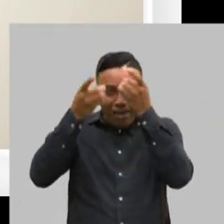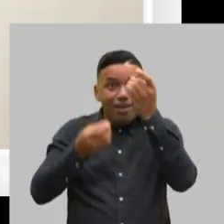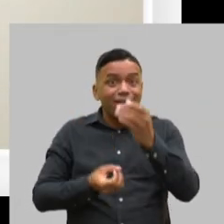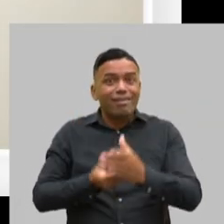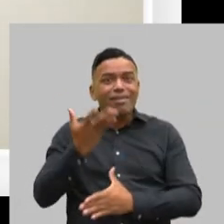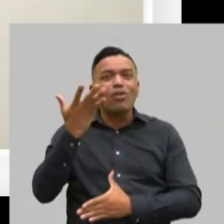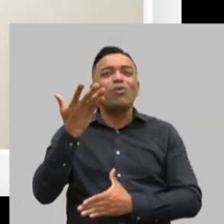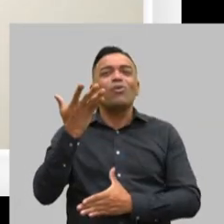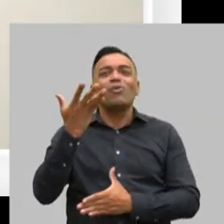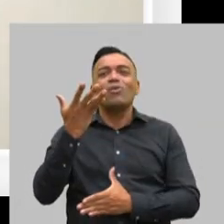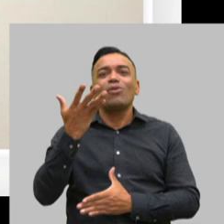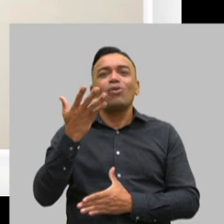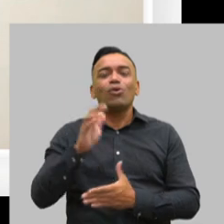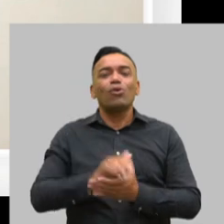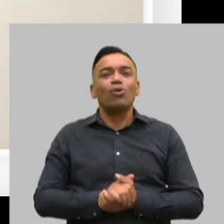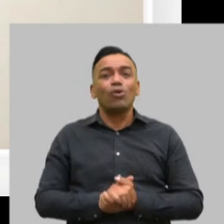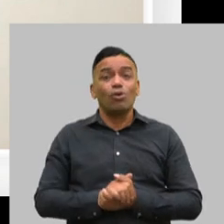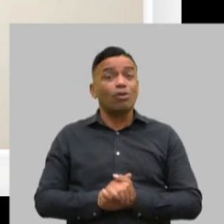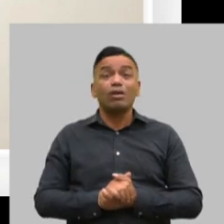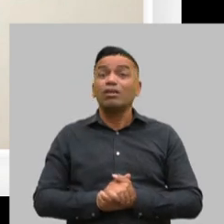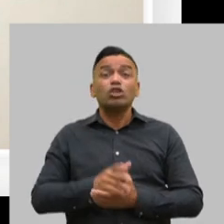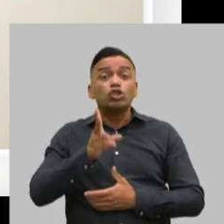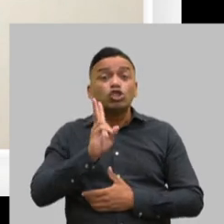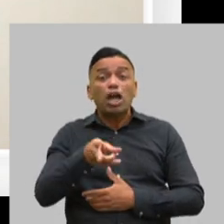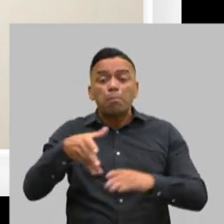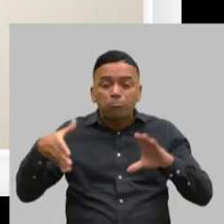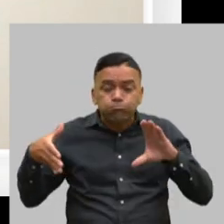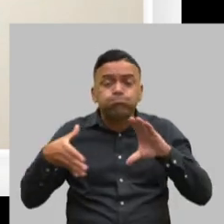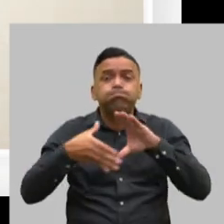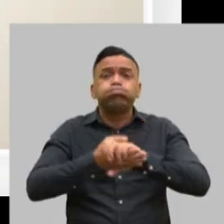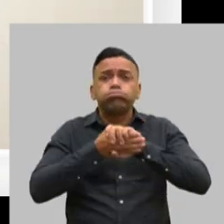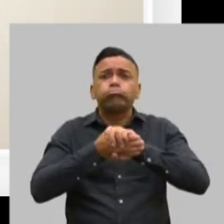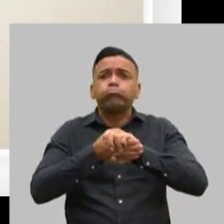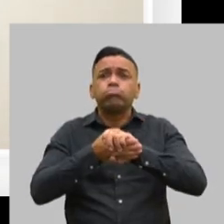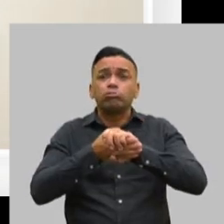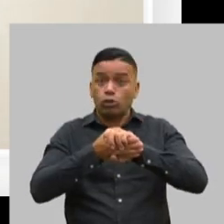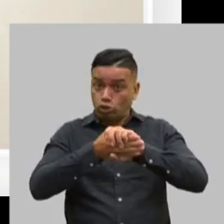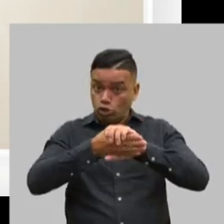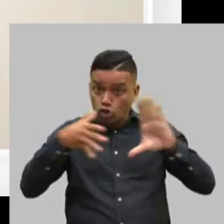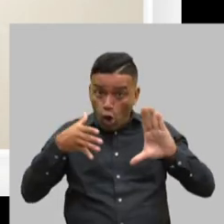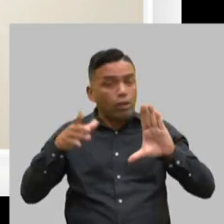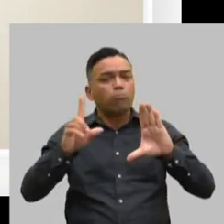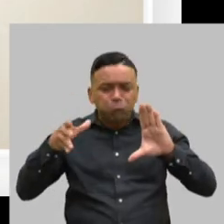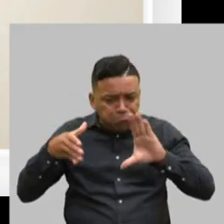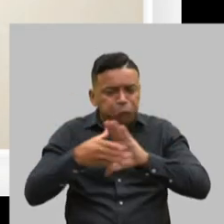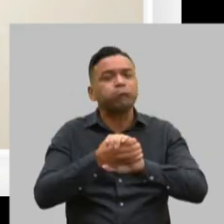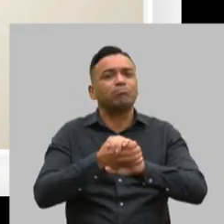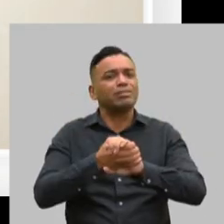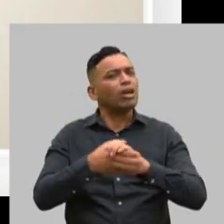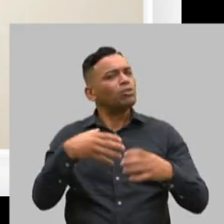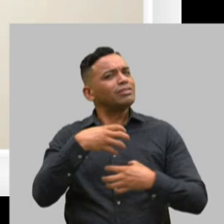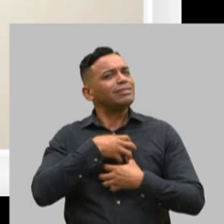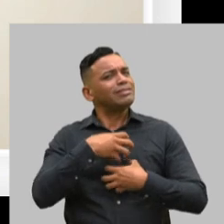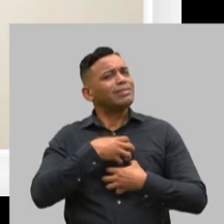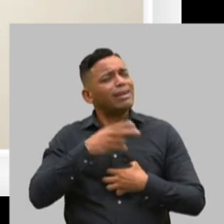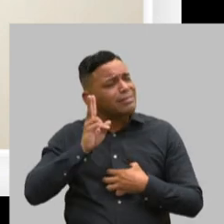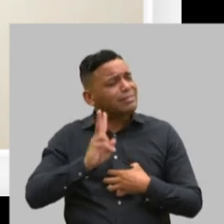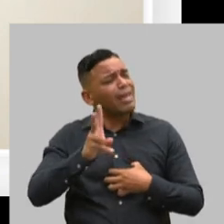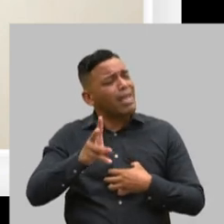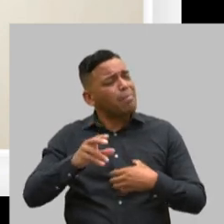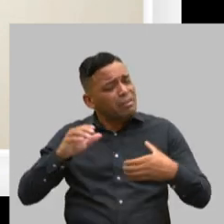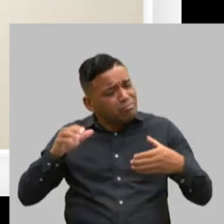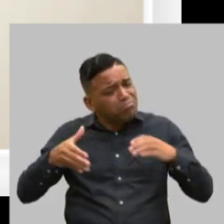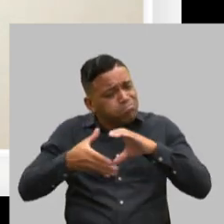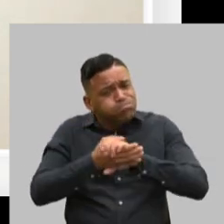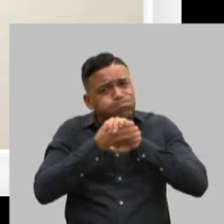né? Ninguém solta a mão de ninguém. E a gente sente realmente que o Dom Vicente nos dá a mão o tempo inteiro.